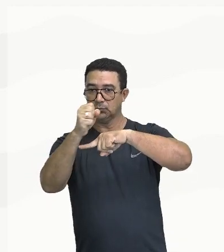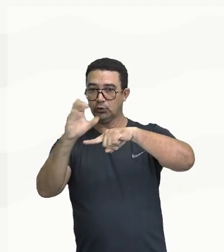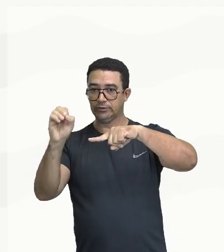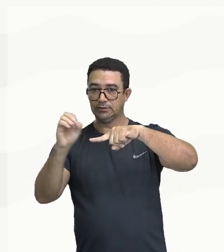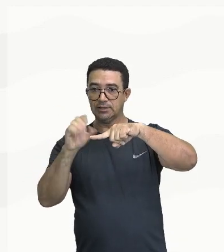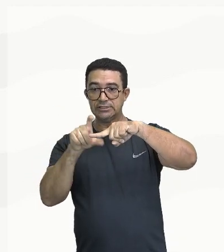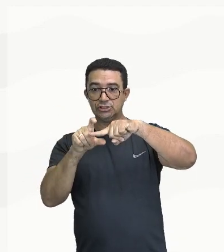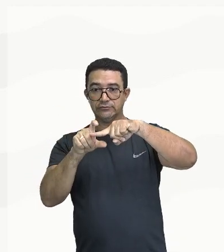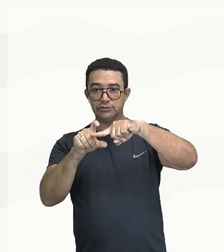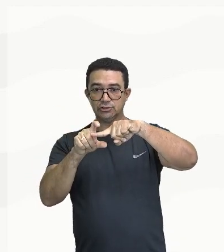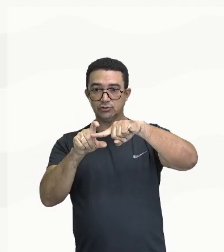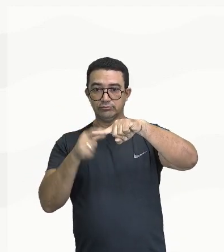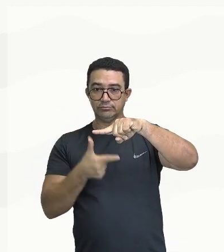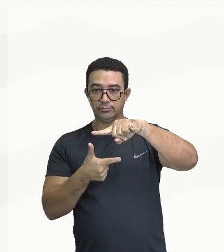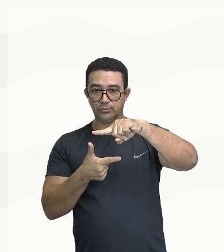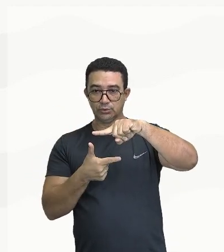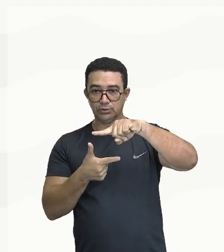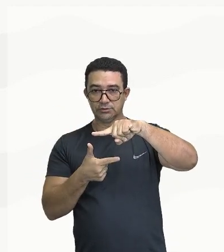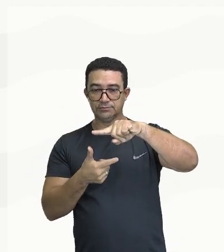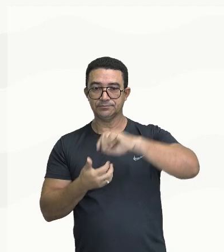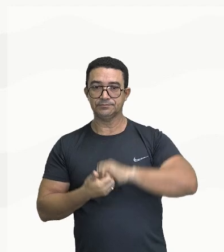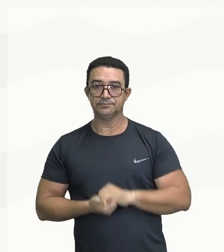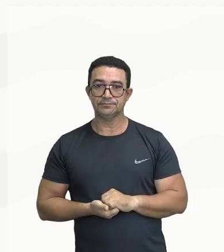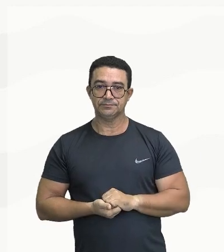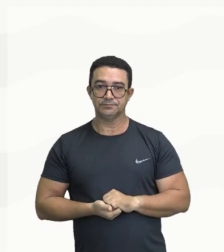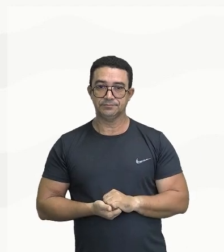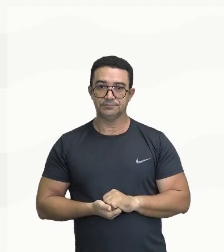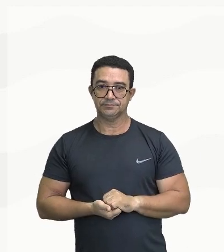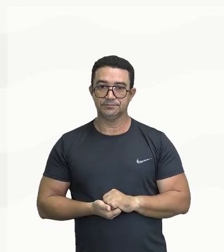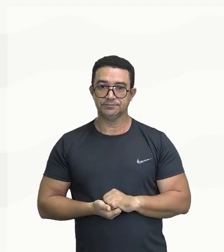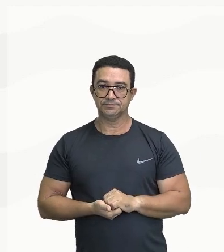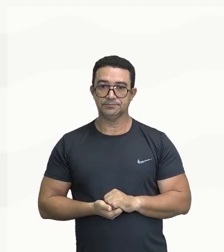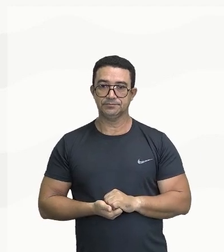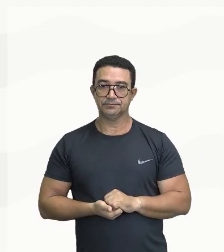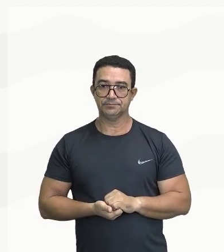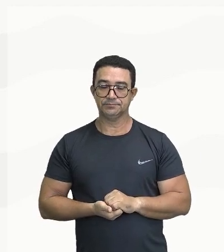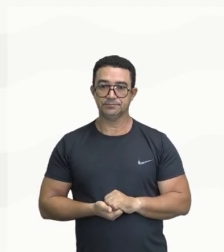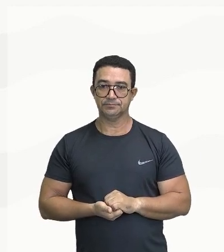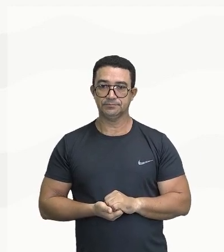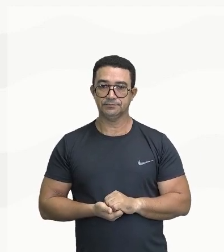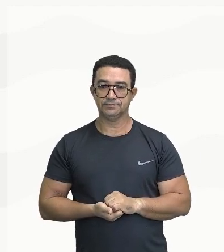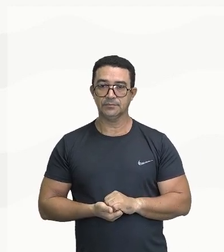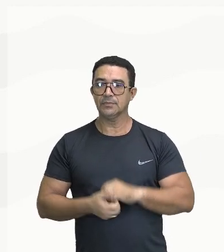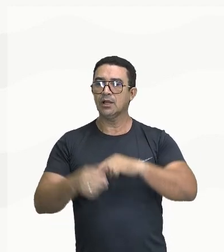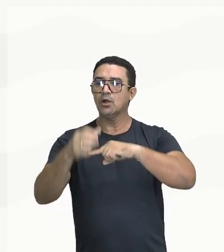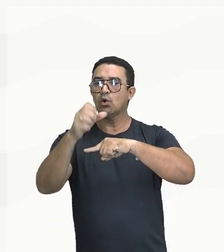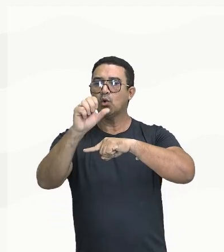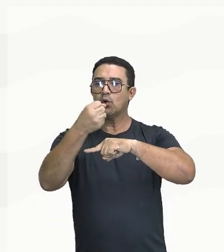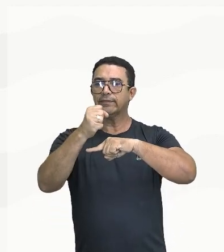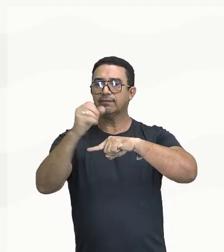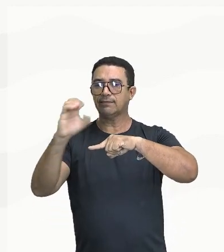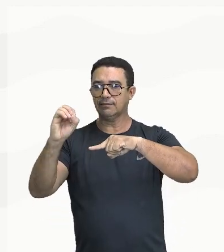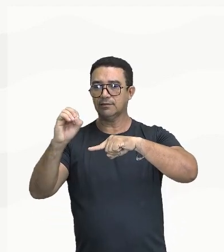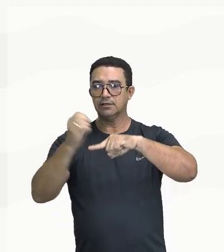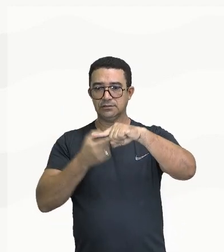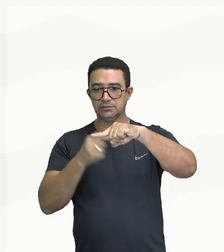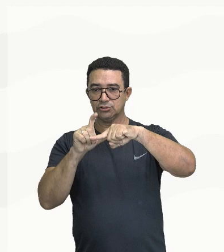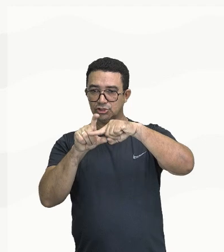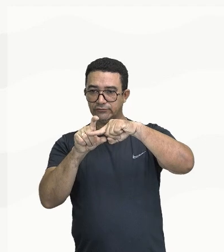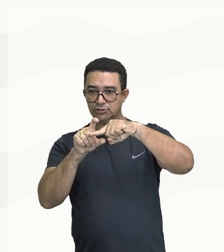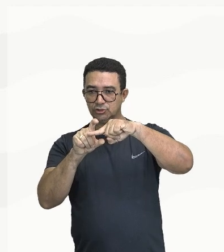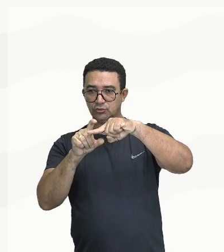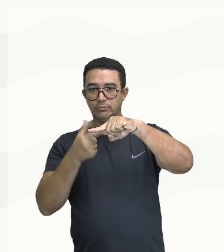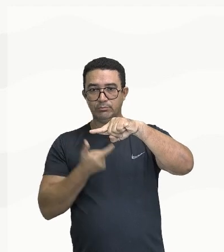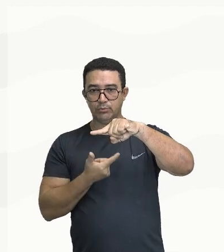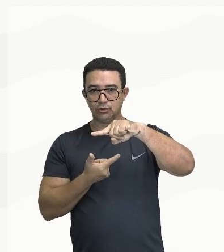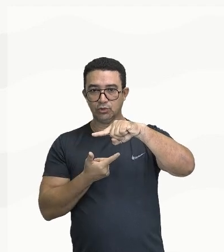dividido por 2, que é esse 2 que sobrou aqui no denominador. 80 dividido por 2, a gente já